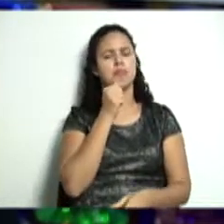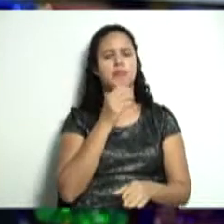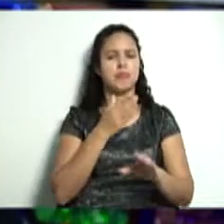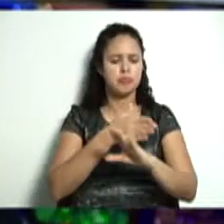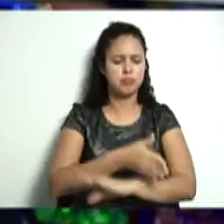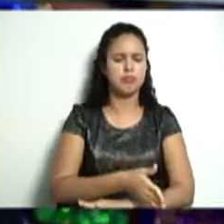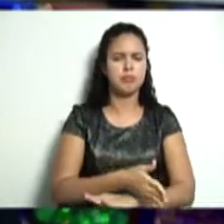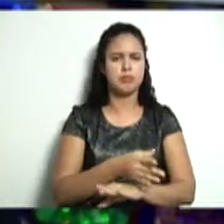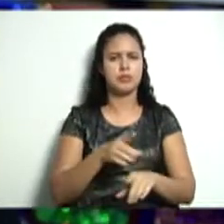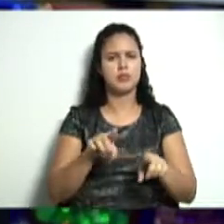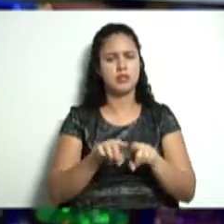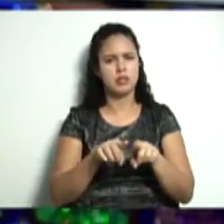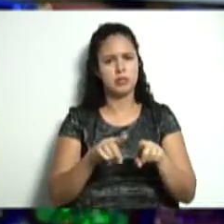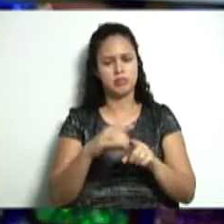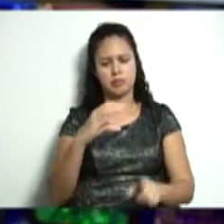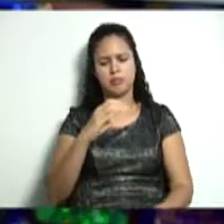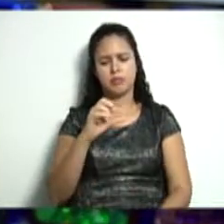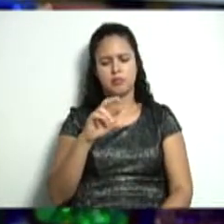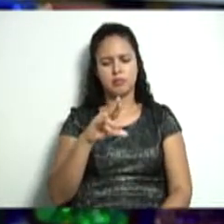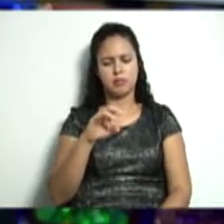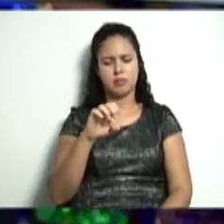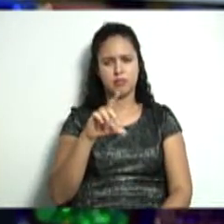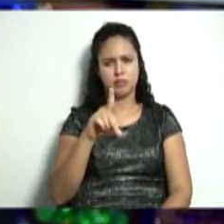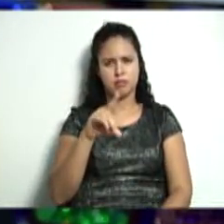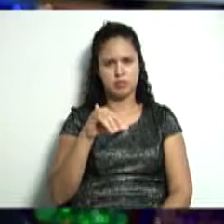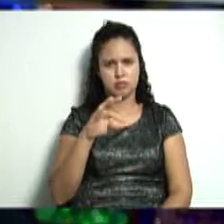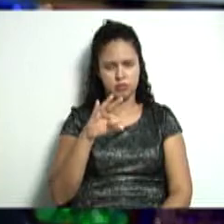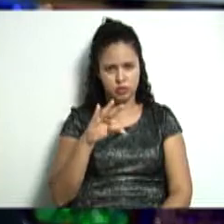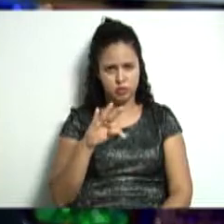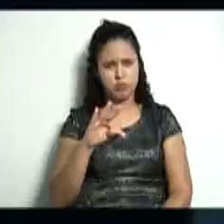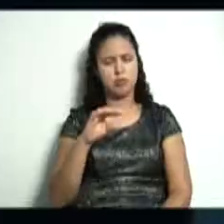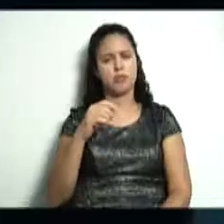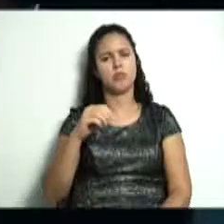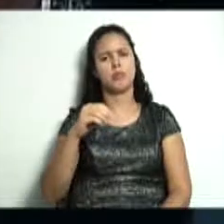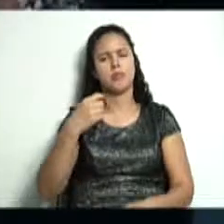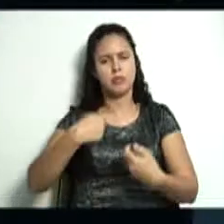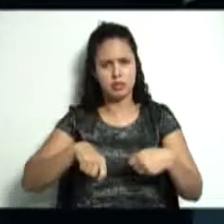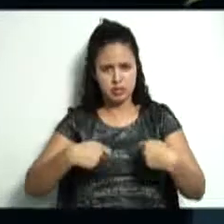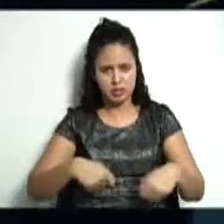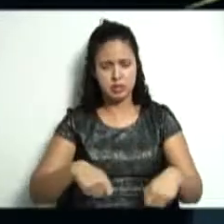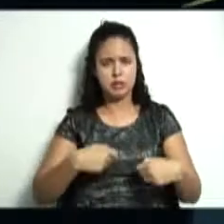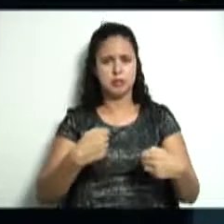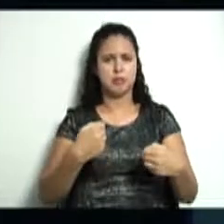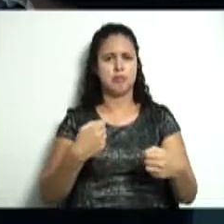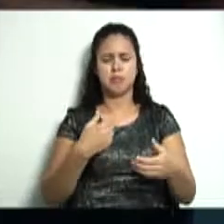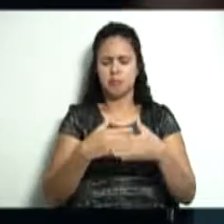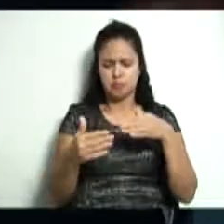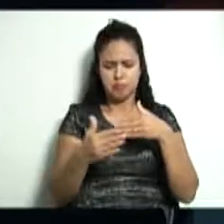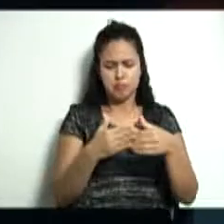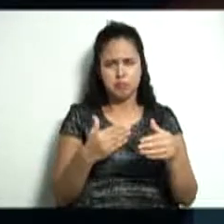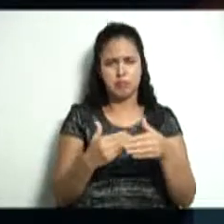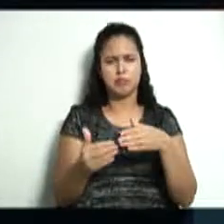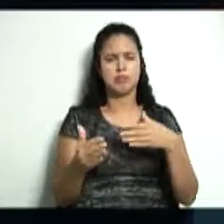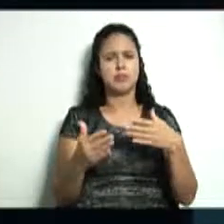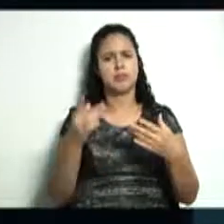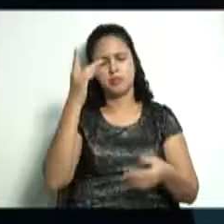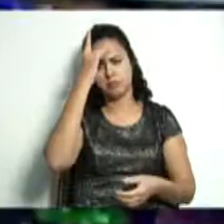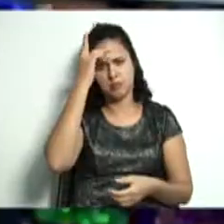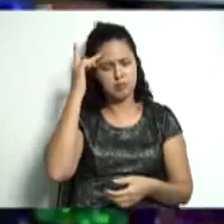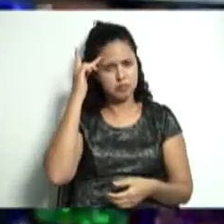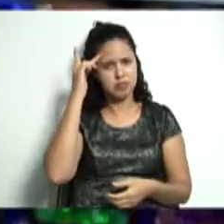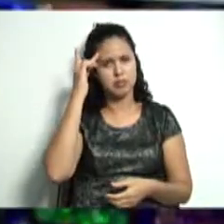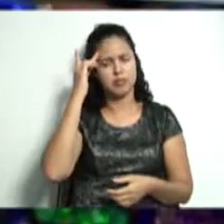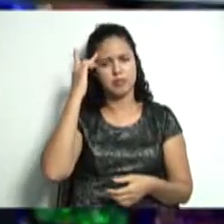precisa para estar conseguindo alavancar os seus negócios, né? Ou seja um produtor rural, seja um comerciante, ou outro